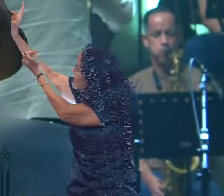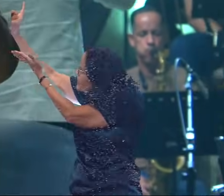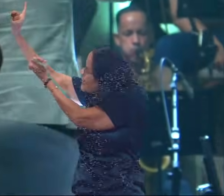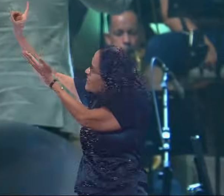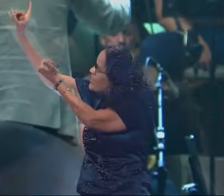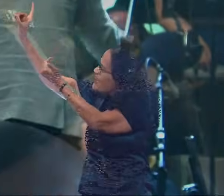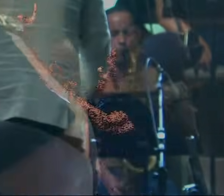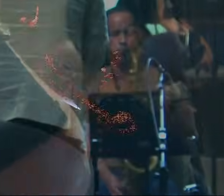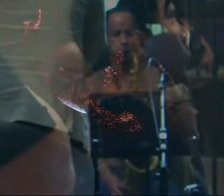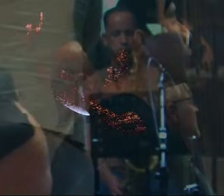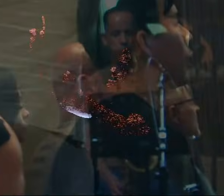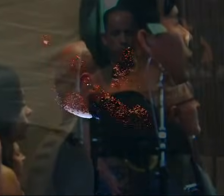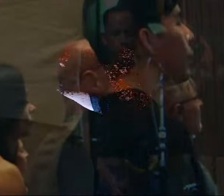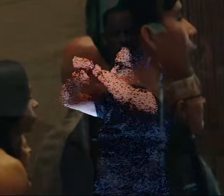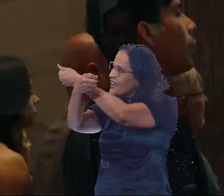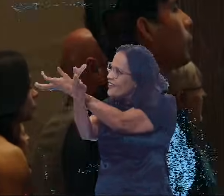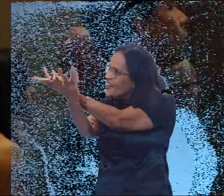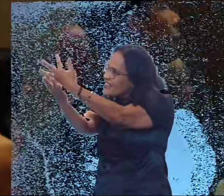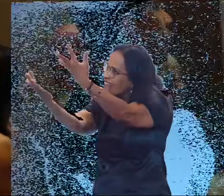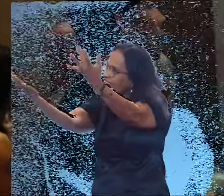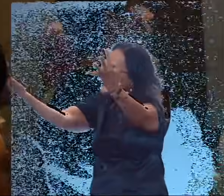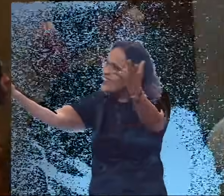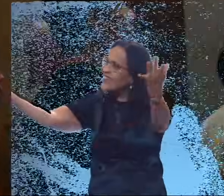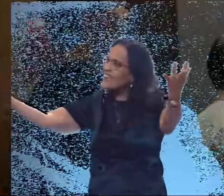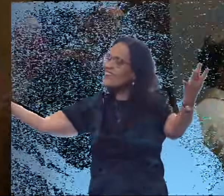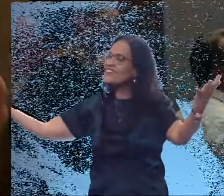Venha Deus, veja,